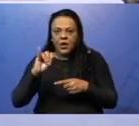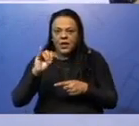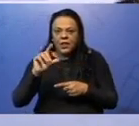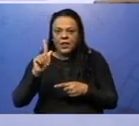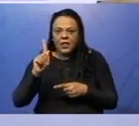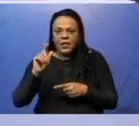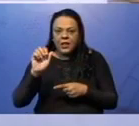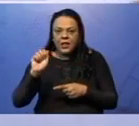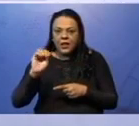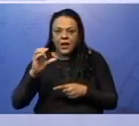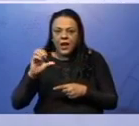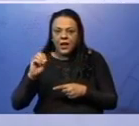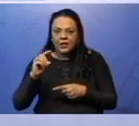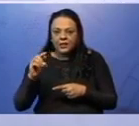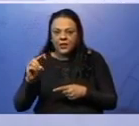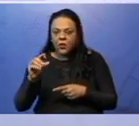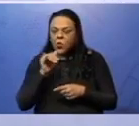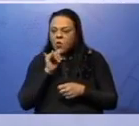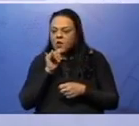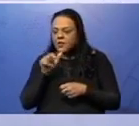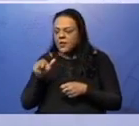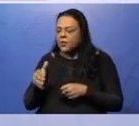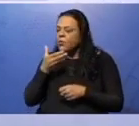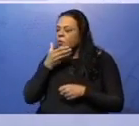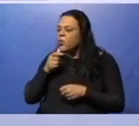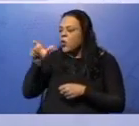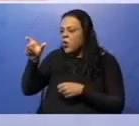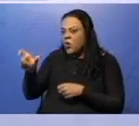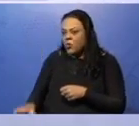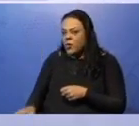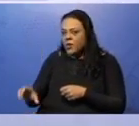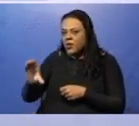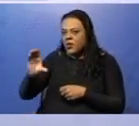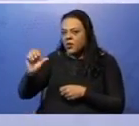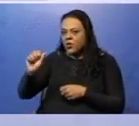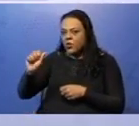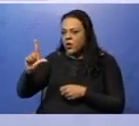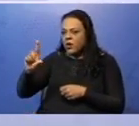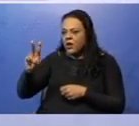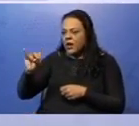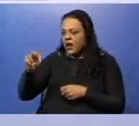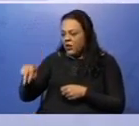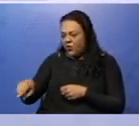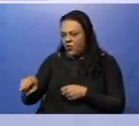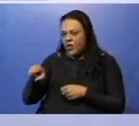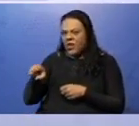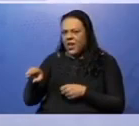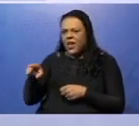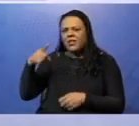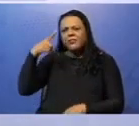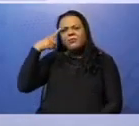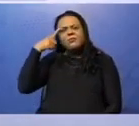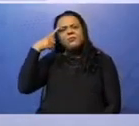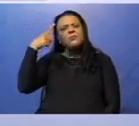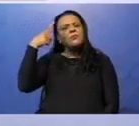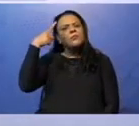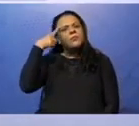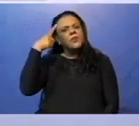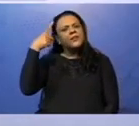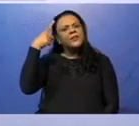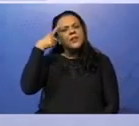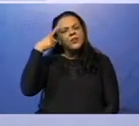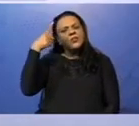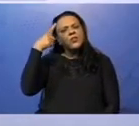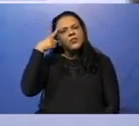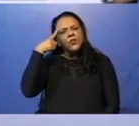o Calvin estava pensativo. Aqui eu tenho, então, qual é o meu sujeito? Como que eu